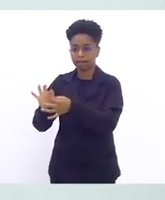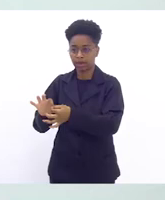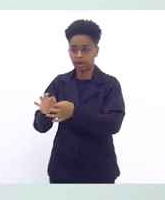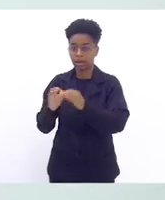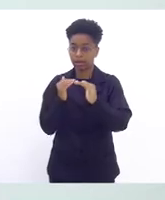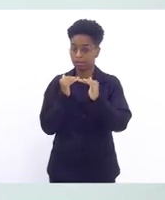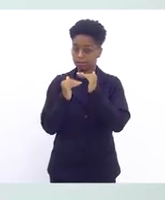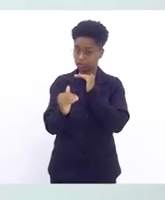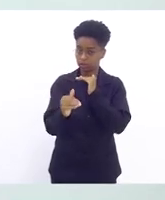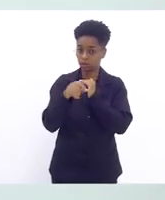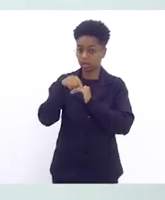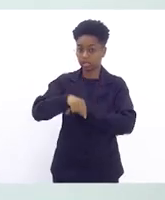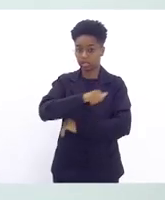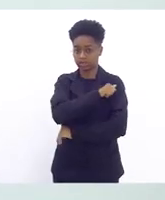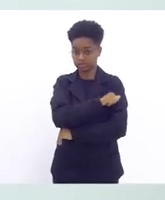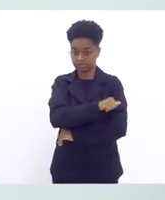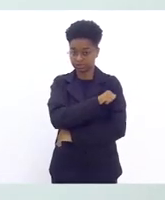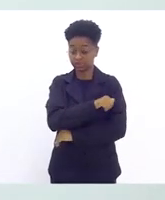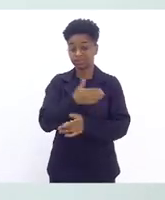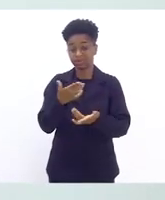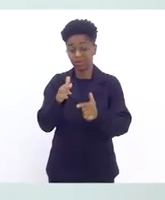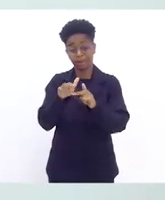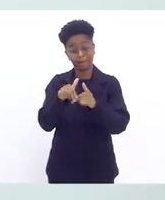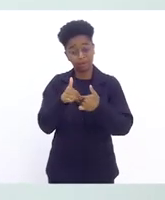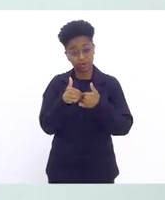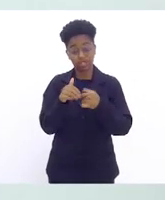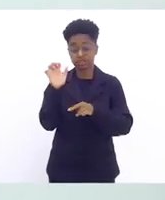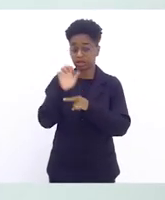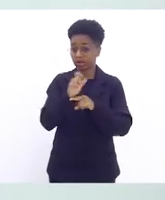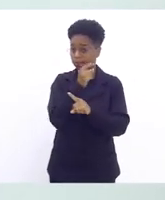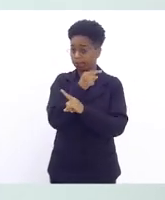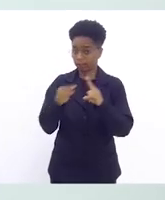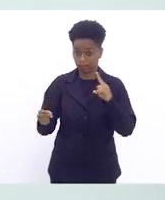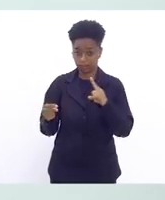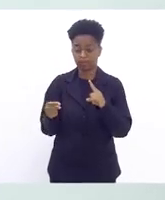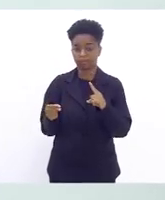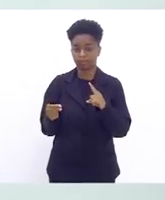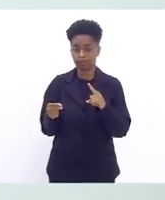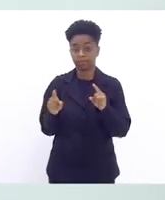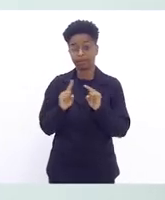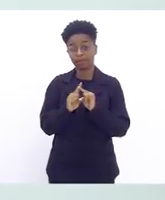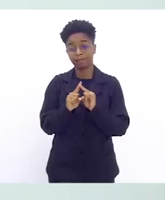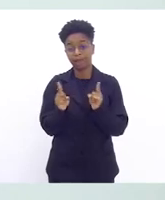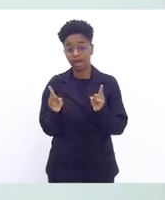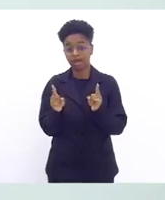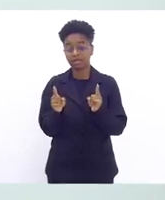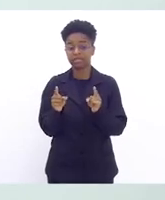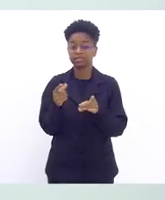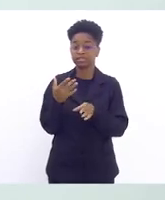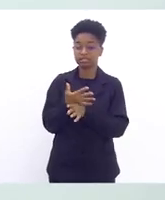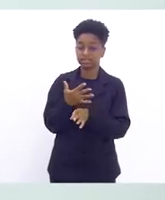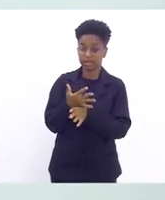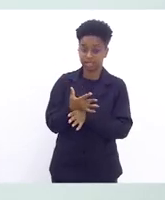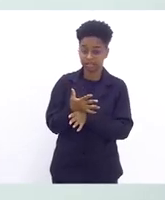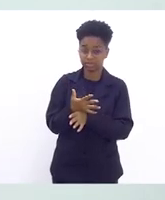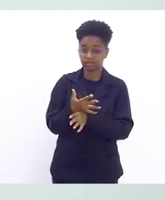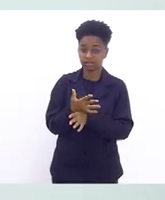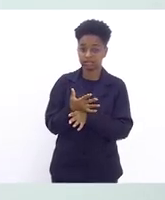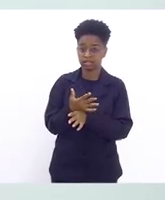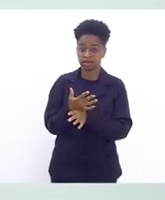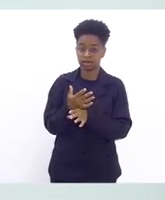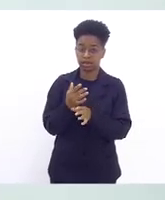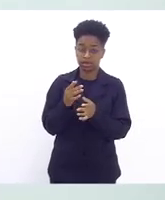do Estado do Rio de Janeiro de transporte e por isso o estado fez uma impugnação só que o município simplesmente indeferiu